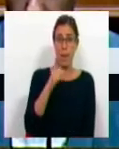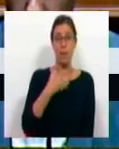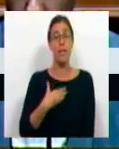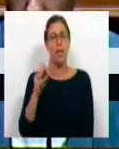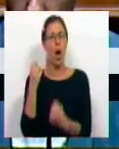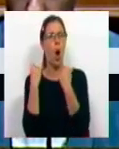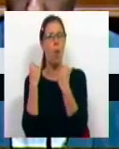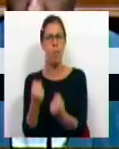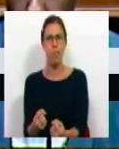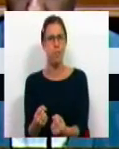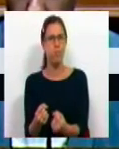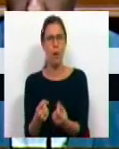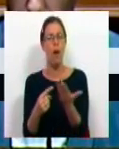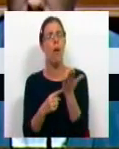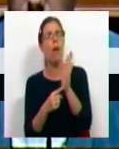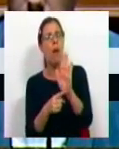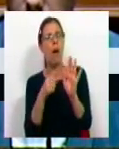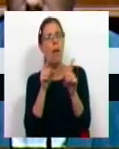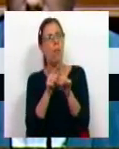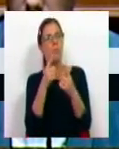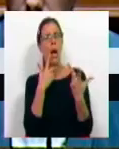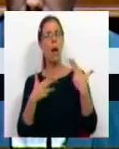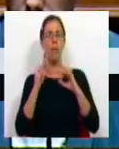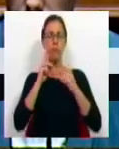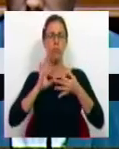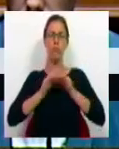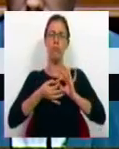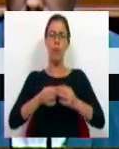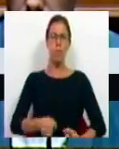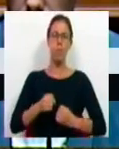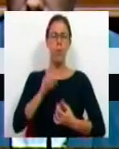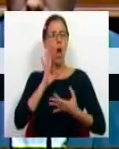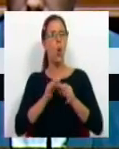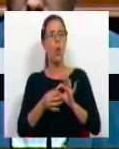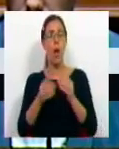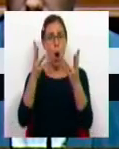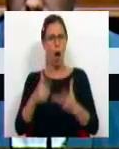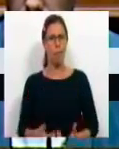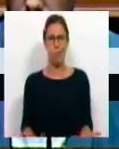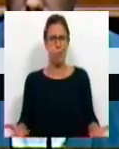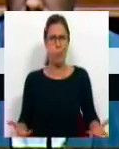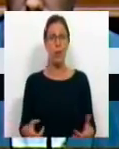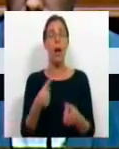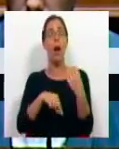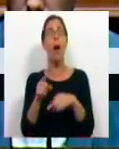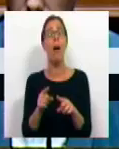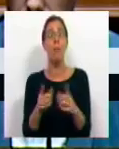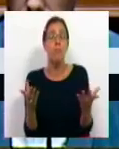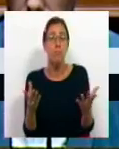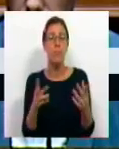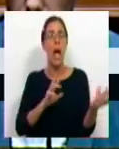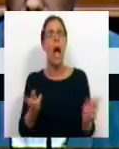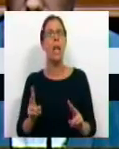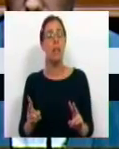do CDS para não só apresentarem uma crítica estruturada, robusta, coerente ao orçamento, mas mais do que isso, para trazer